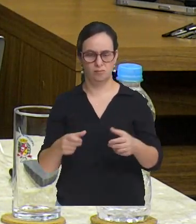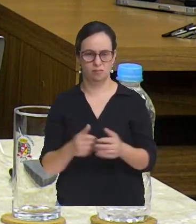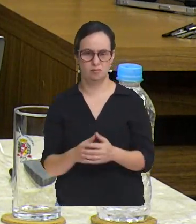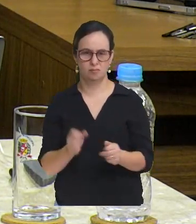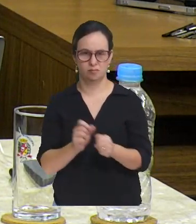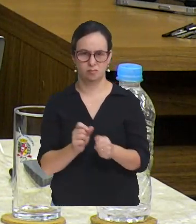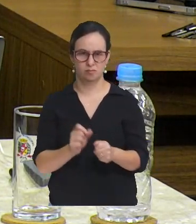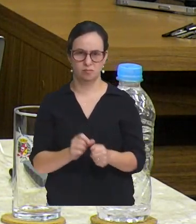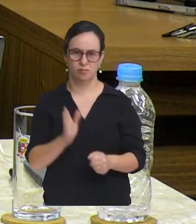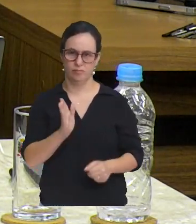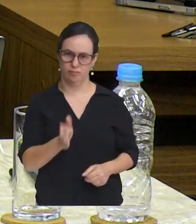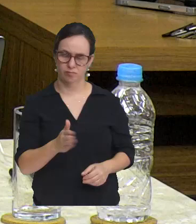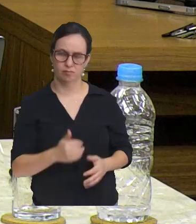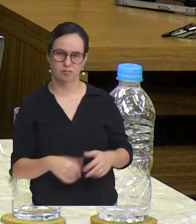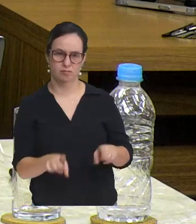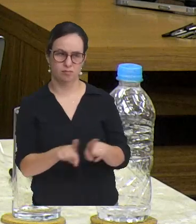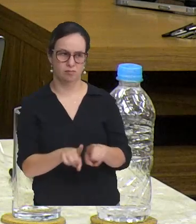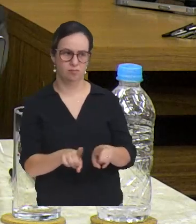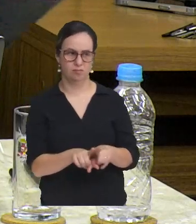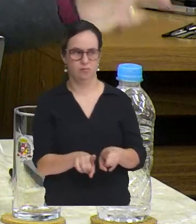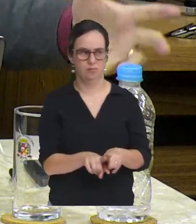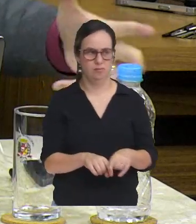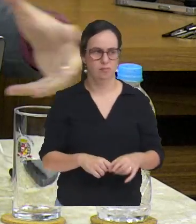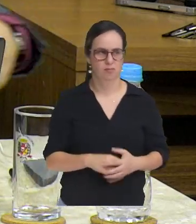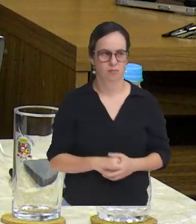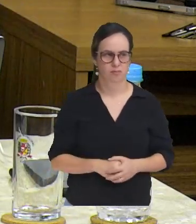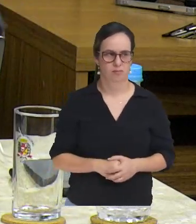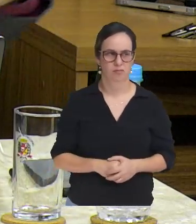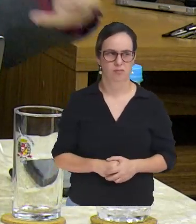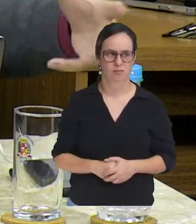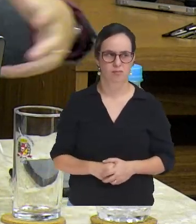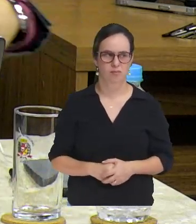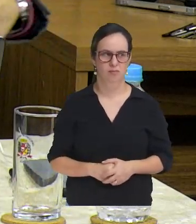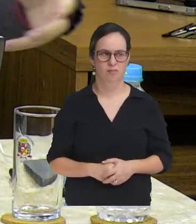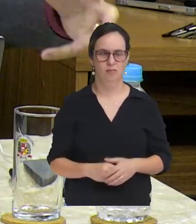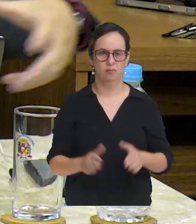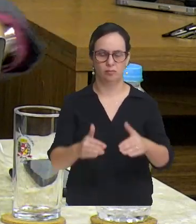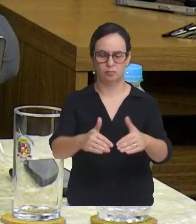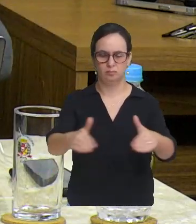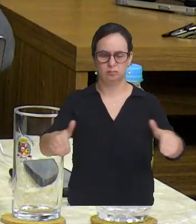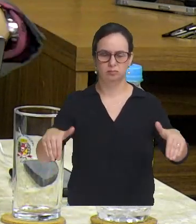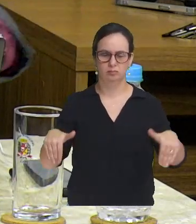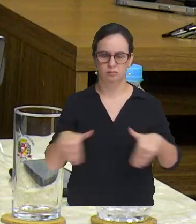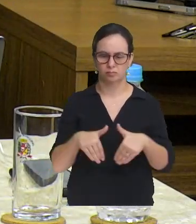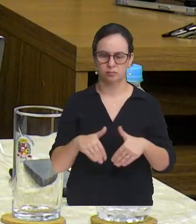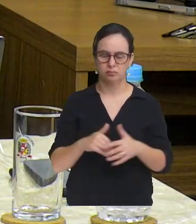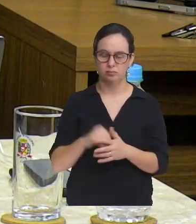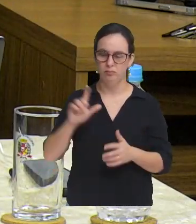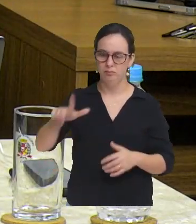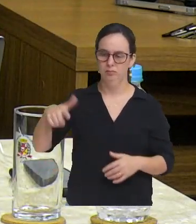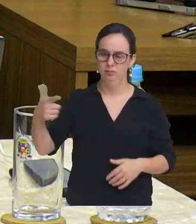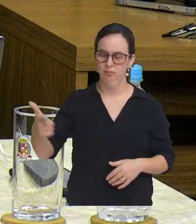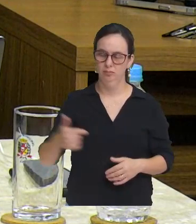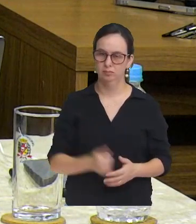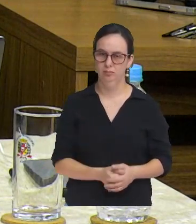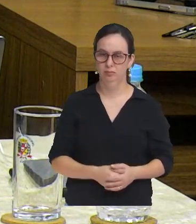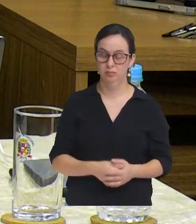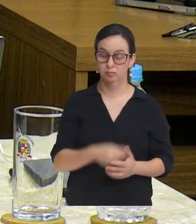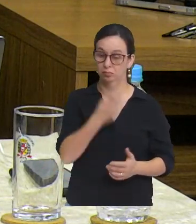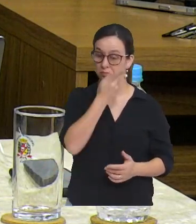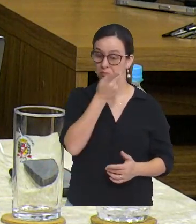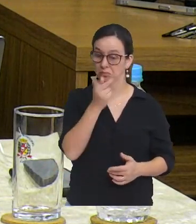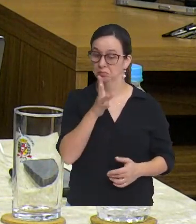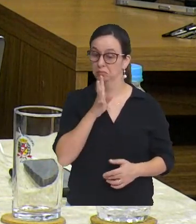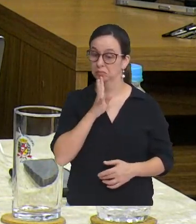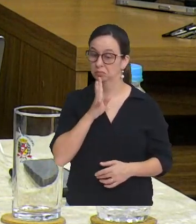para essa finalidade, né? As cisternas, então nós visitamos ali todos os dispositivos ali daquela